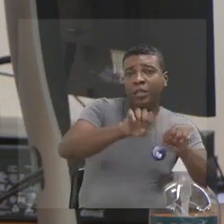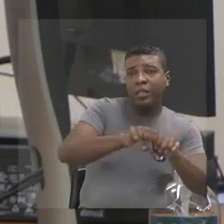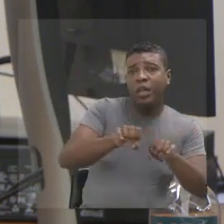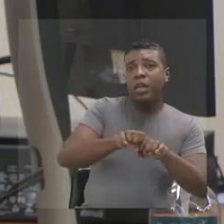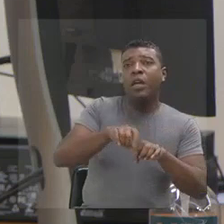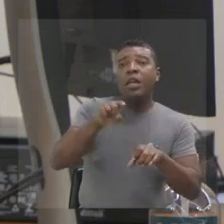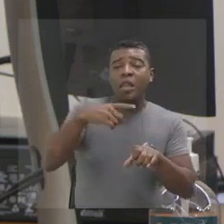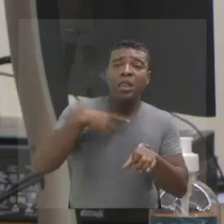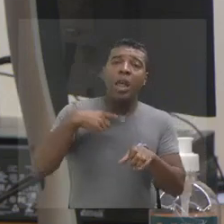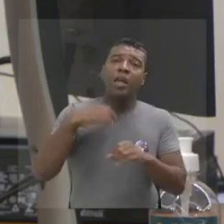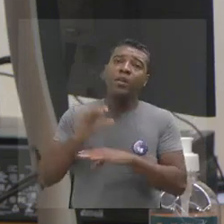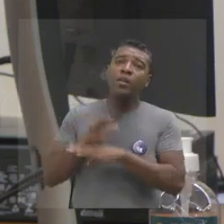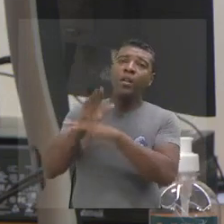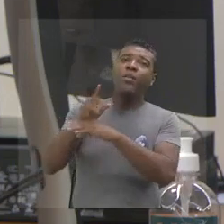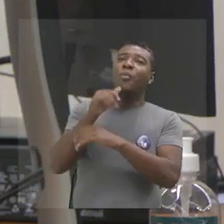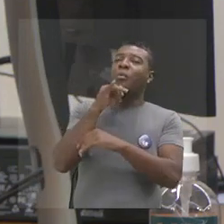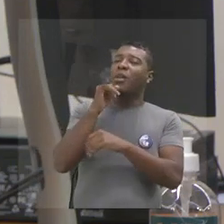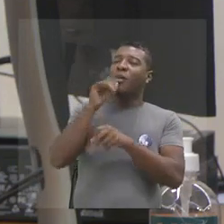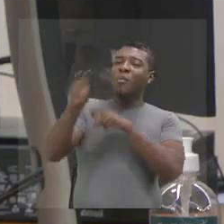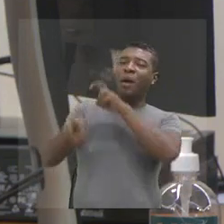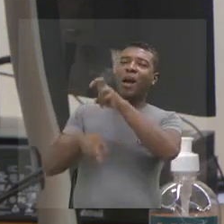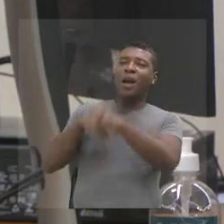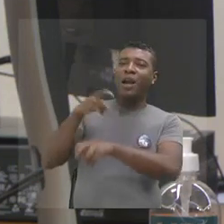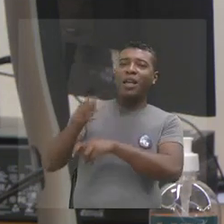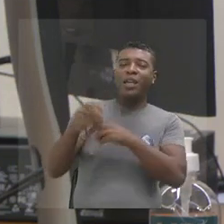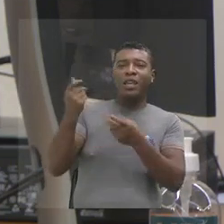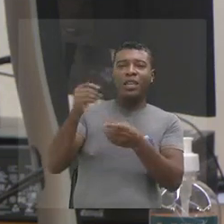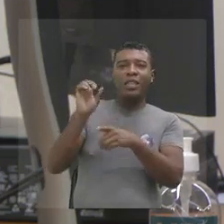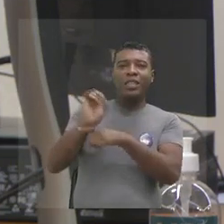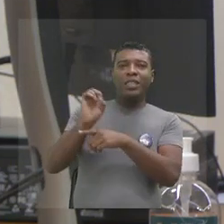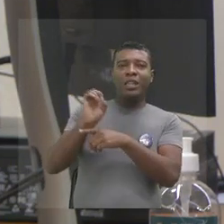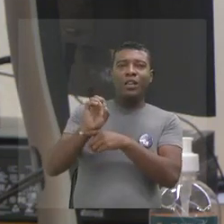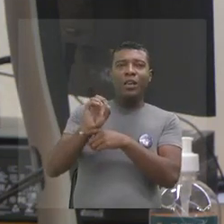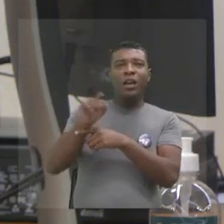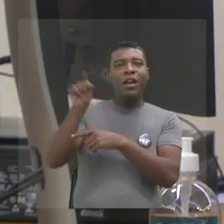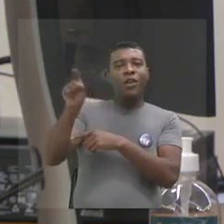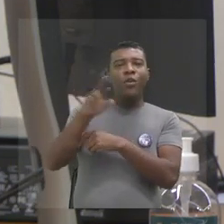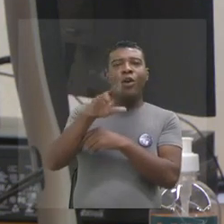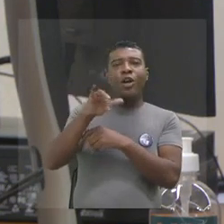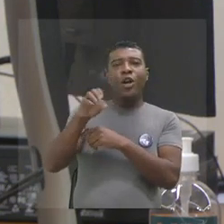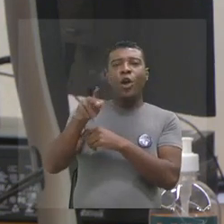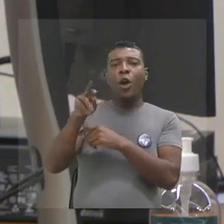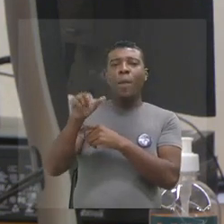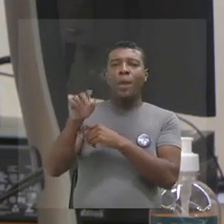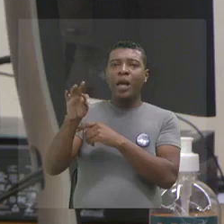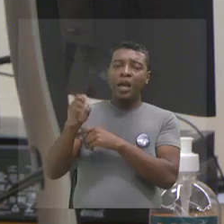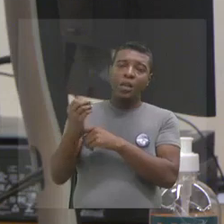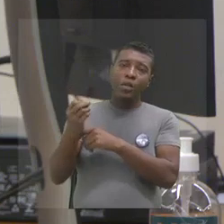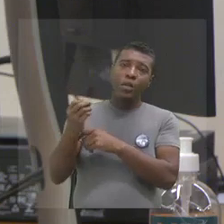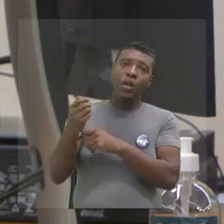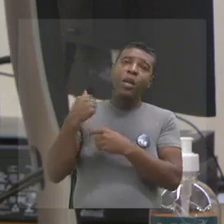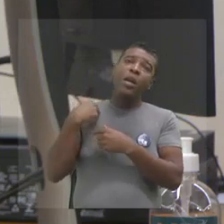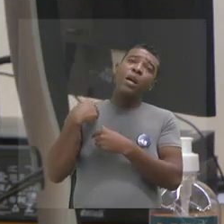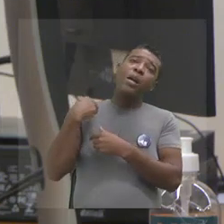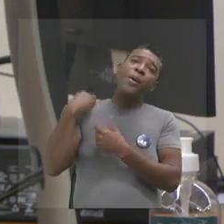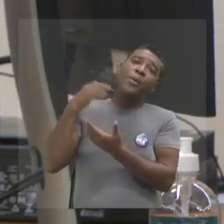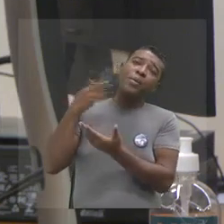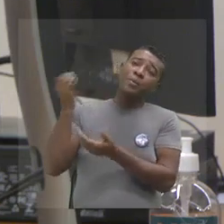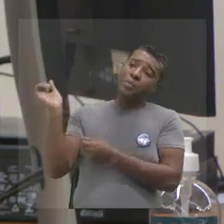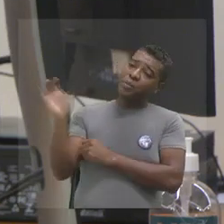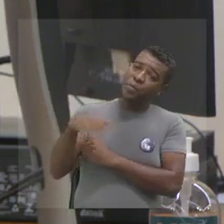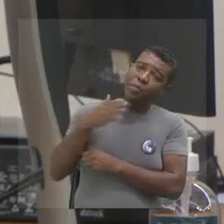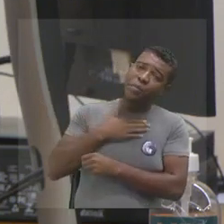lá do parque estadual de São Gonçalo do Rio Preto tem sido priorizados pela senhora também e eu traga meu pedido né de